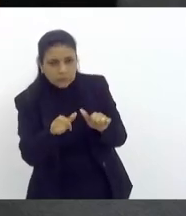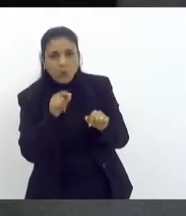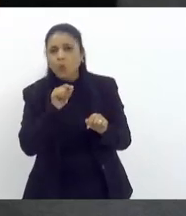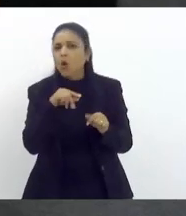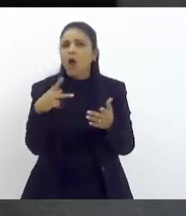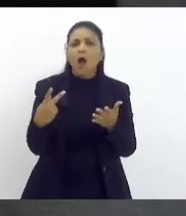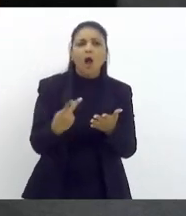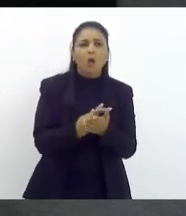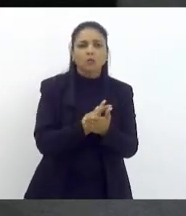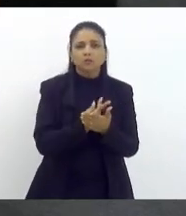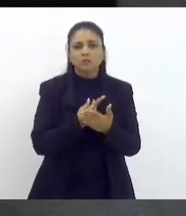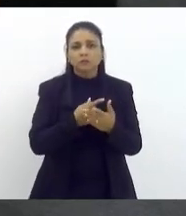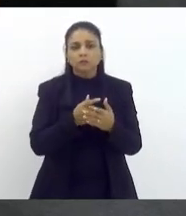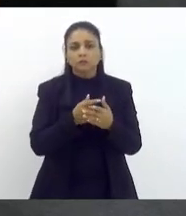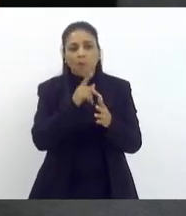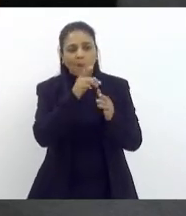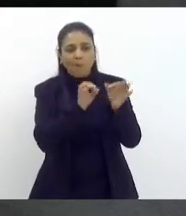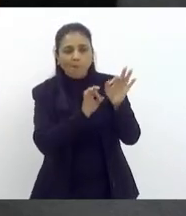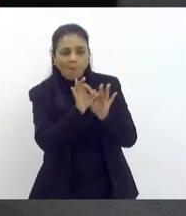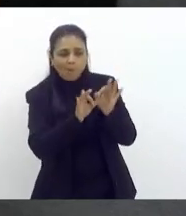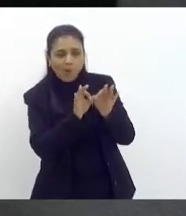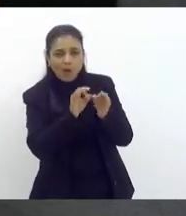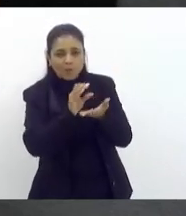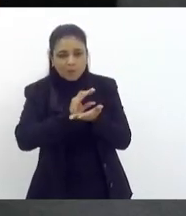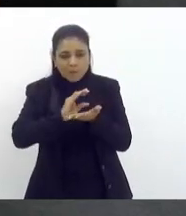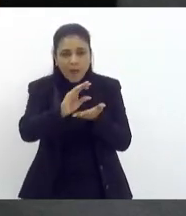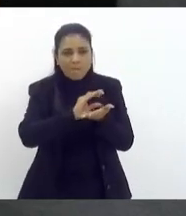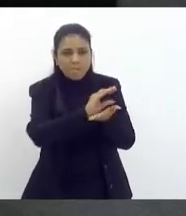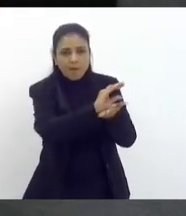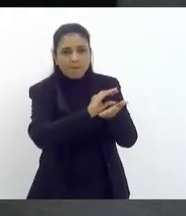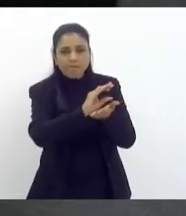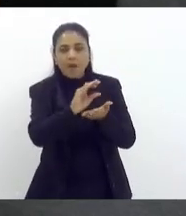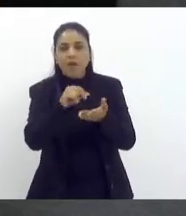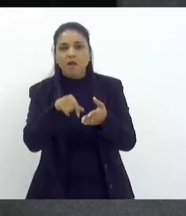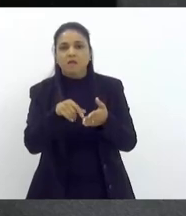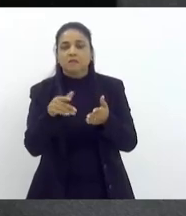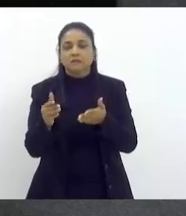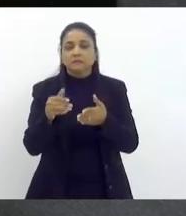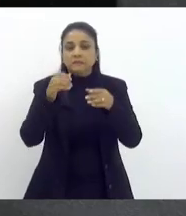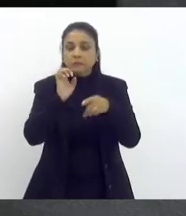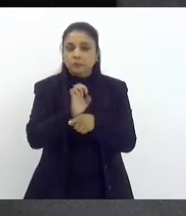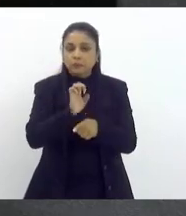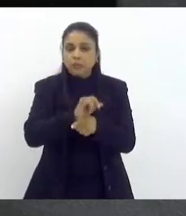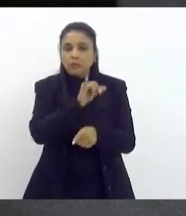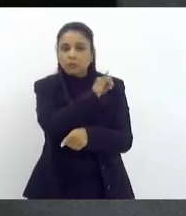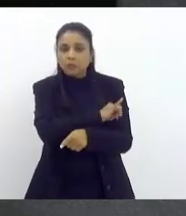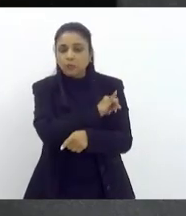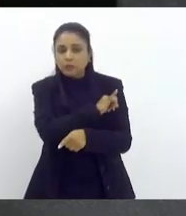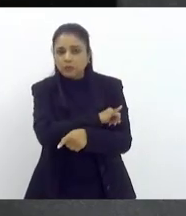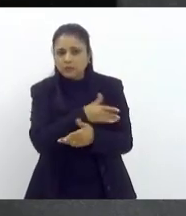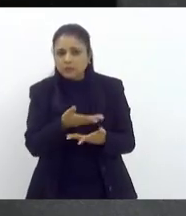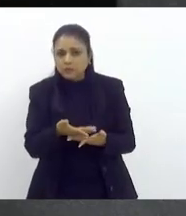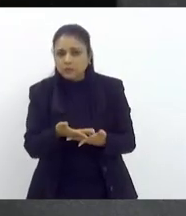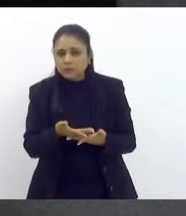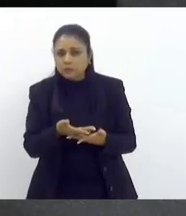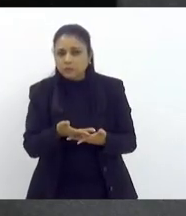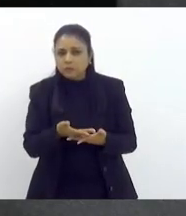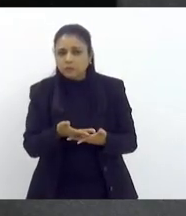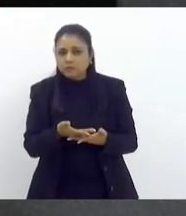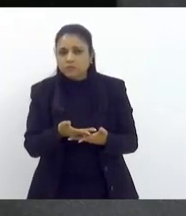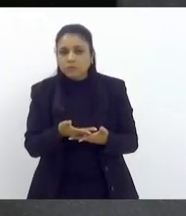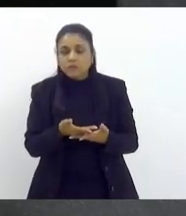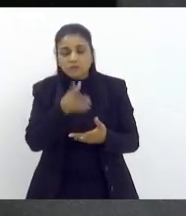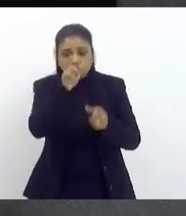com maior programa de distribuição de renda que a gente tem no âmbito do Estado do Rio de Janeiro mas que as pessoas não